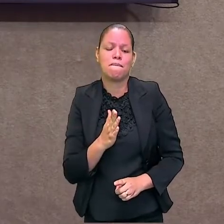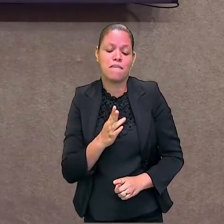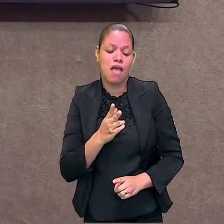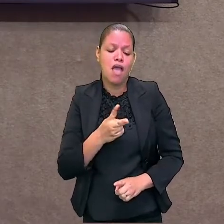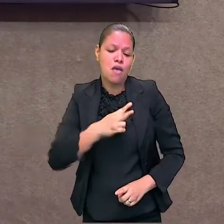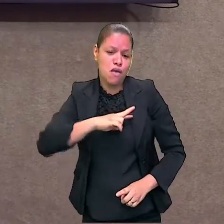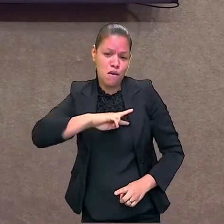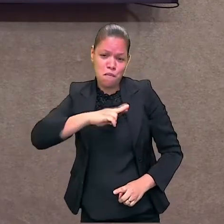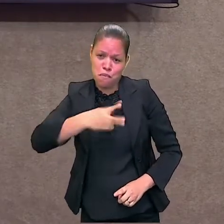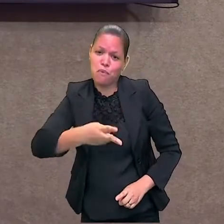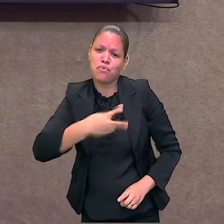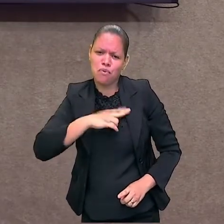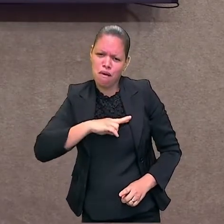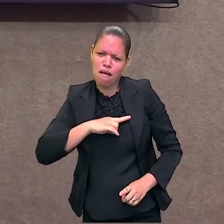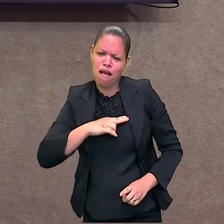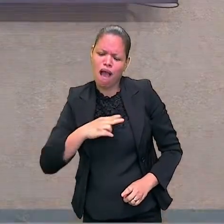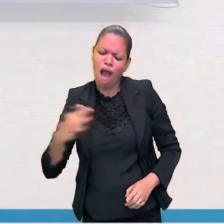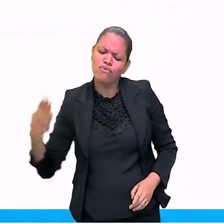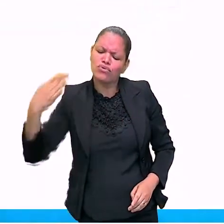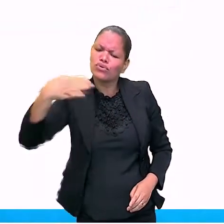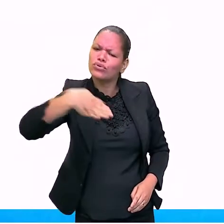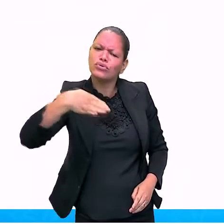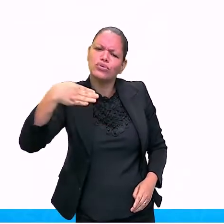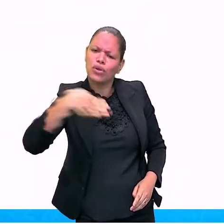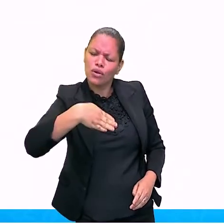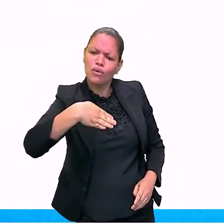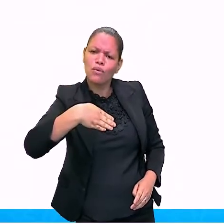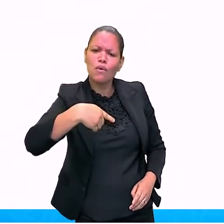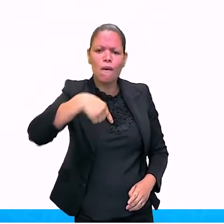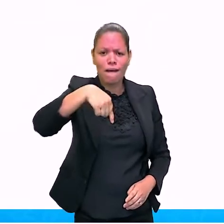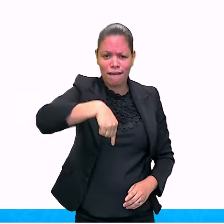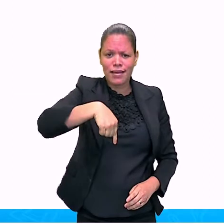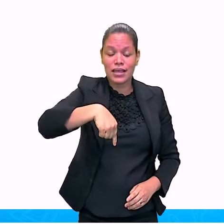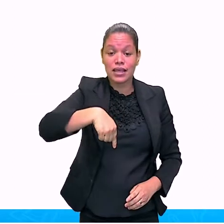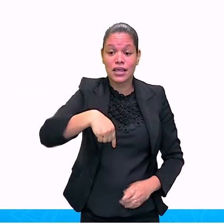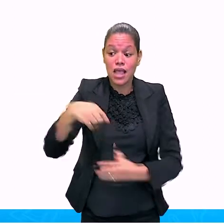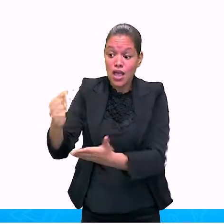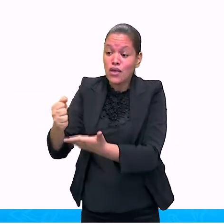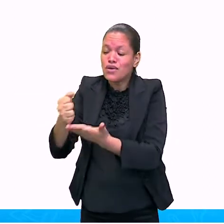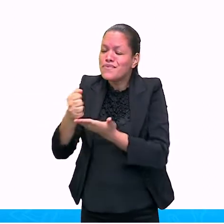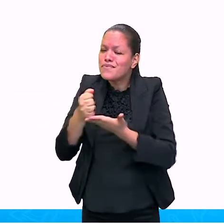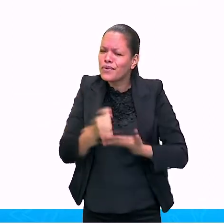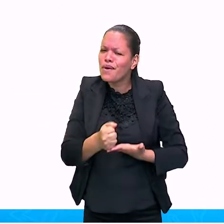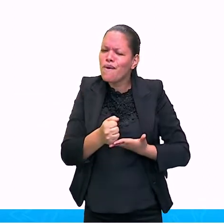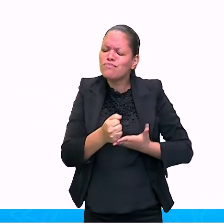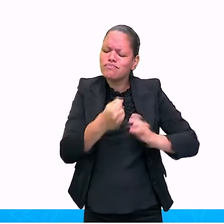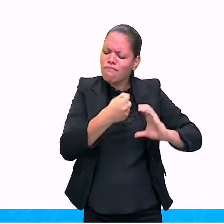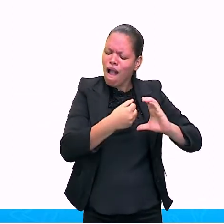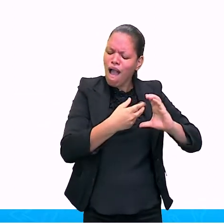diferença dentro do nosso território. Então, algumas características são: a primeira é a herança da língua